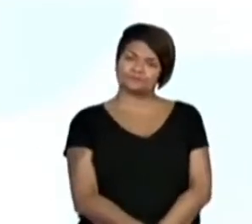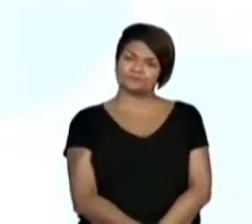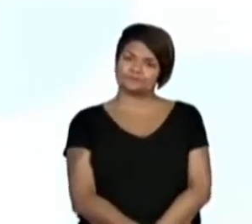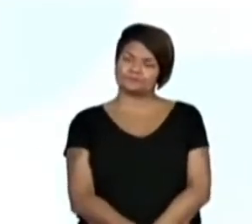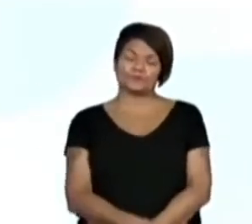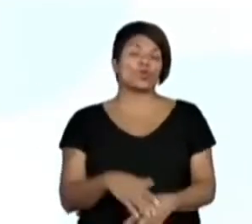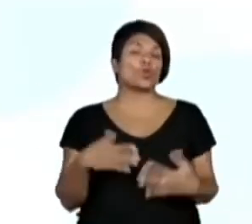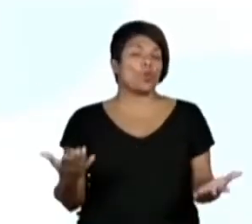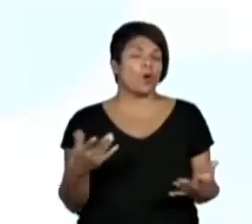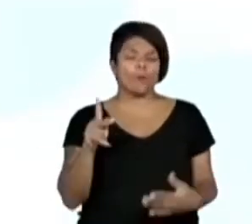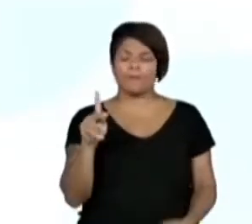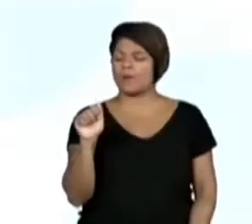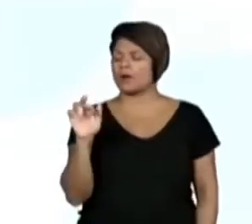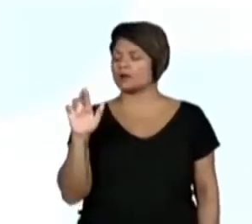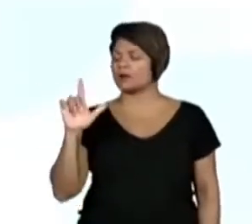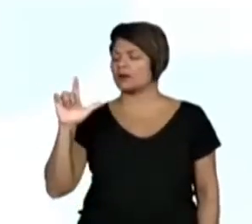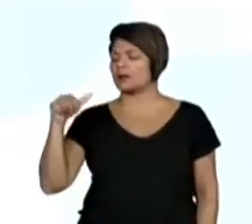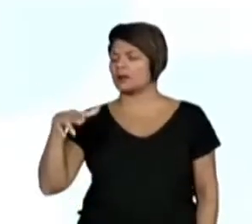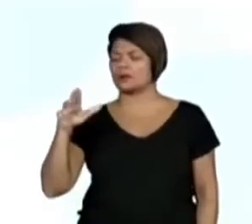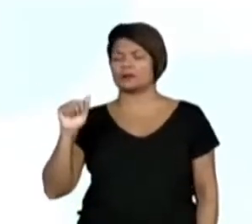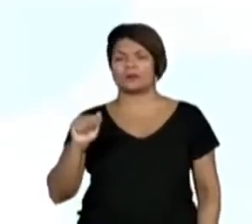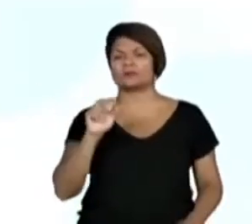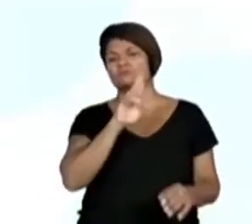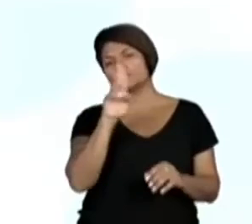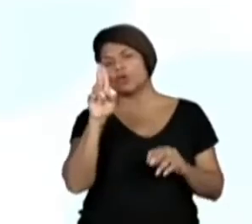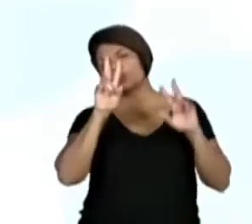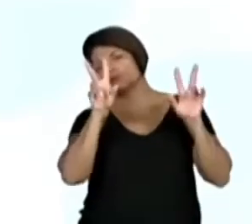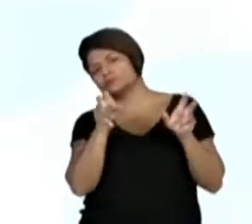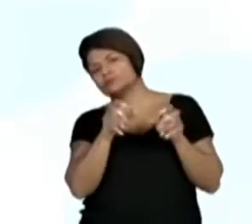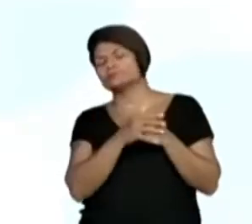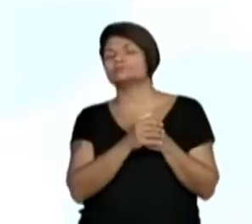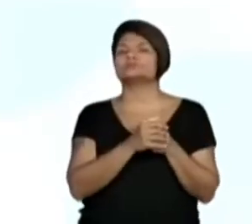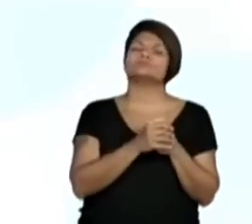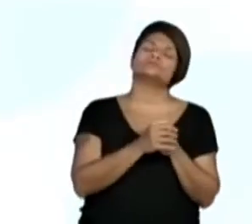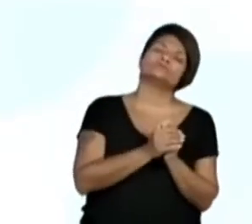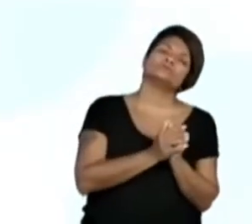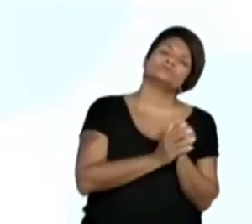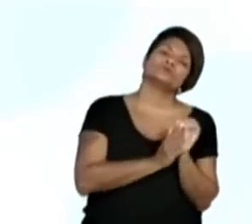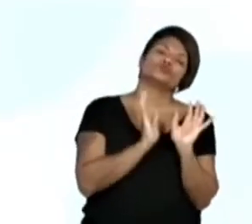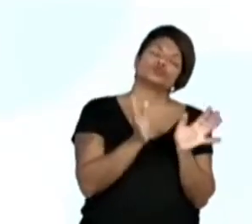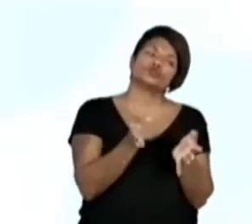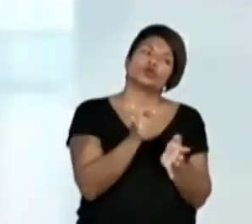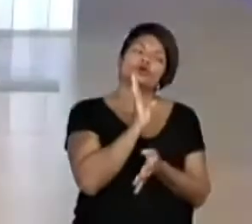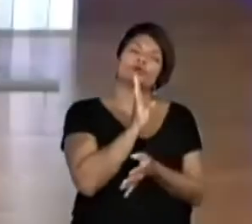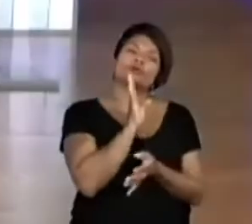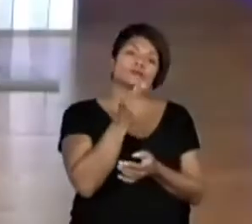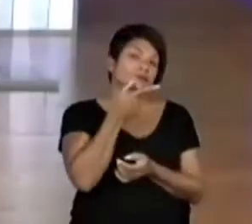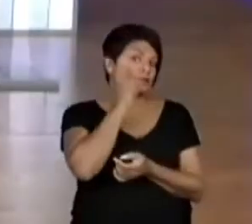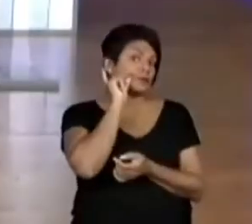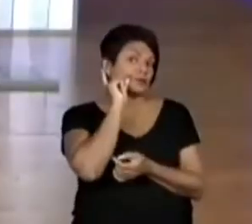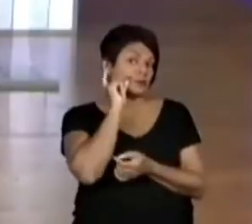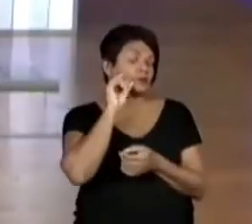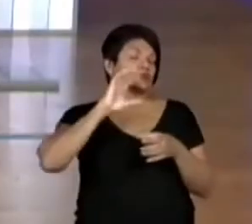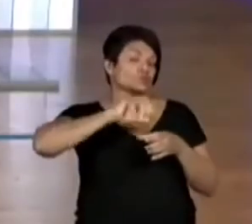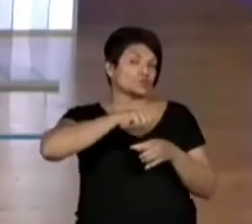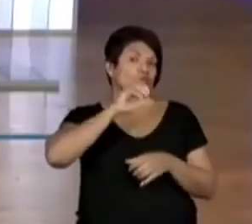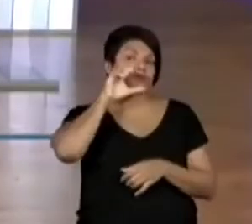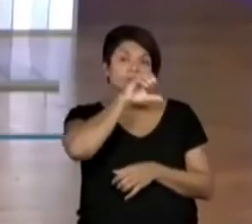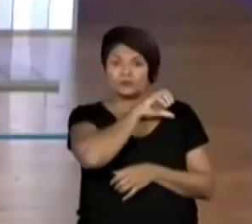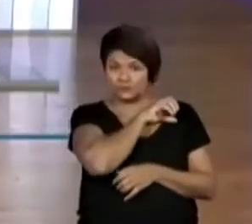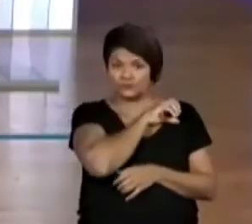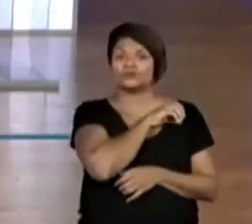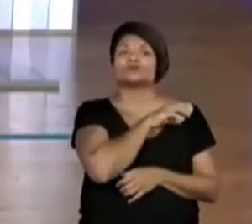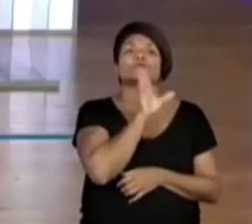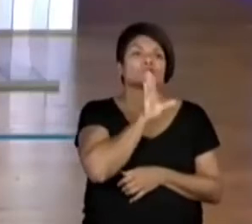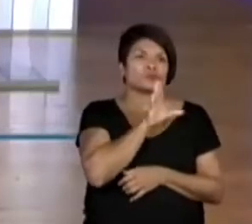Que parlenda que a gente pode escrever? O que será que eles vão pensar, né? A gente já conhece uma da aula de ontem, que é o suco quente. Ah, foi bem